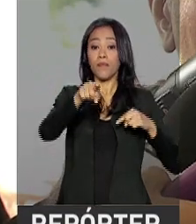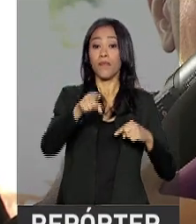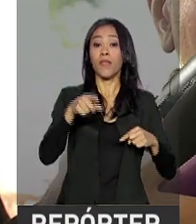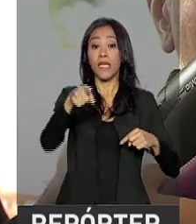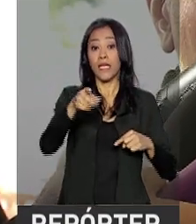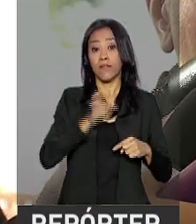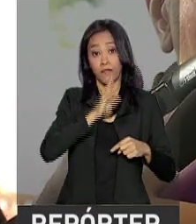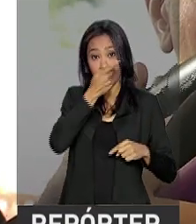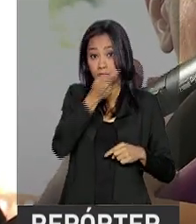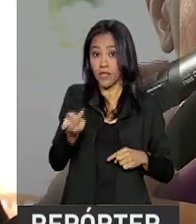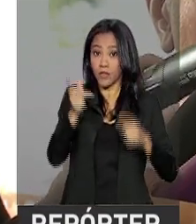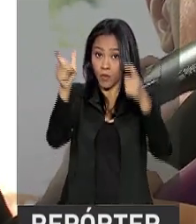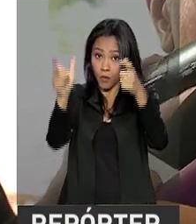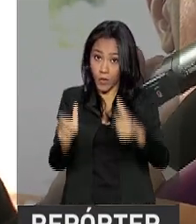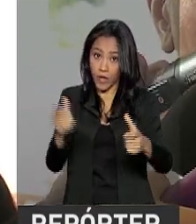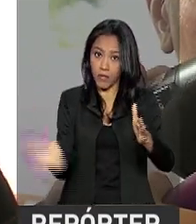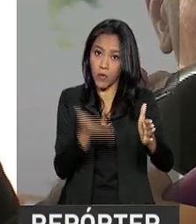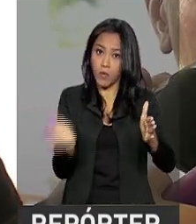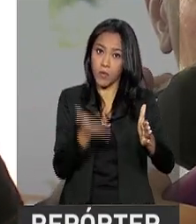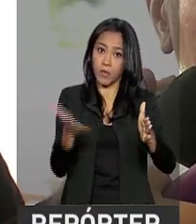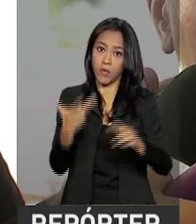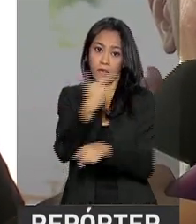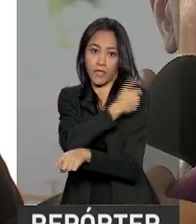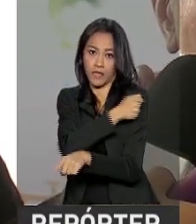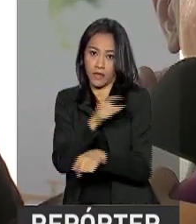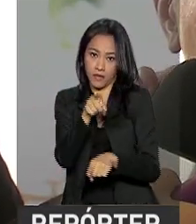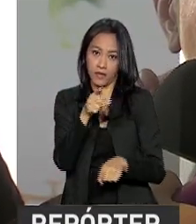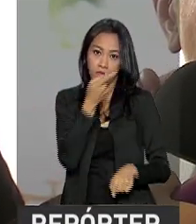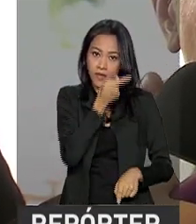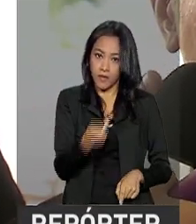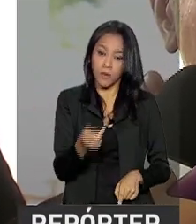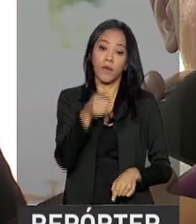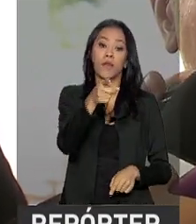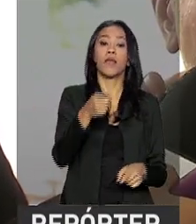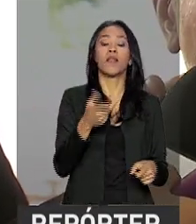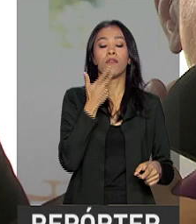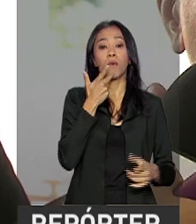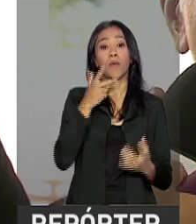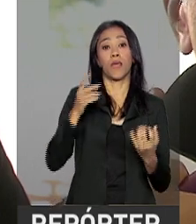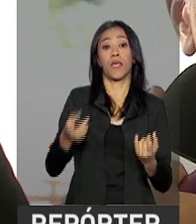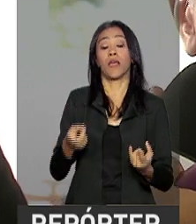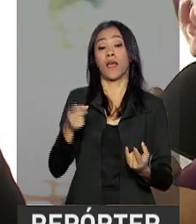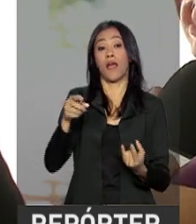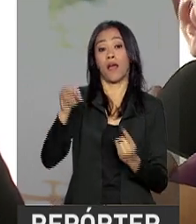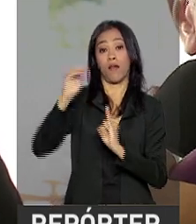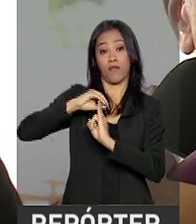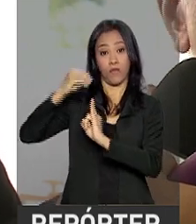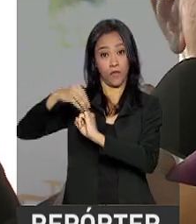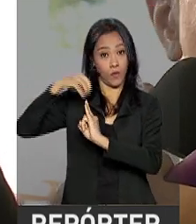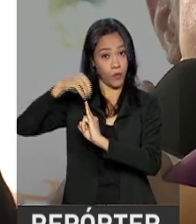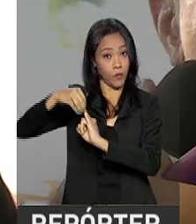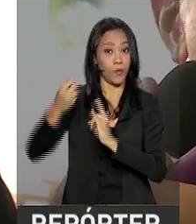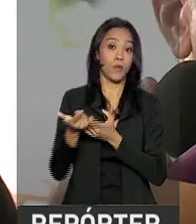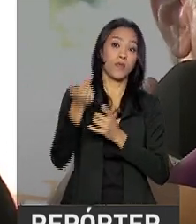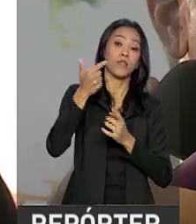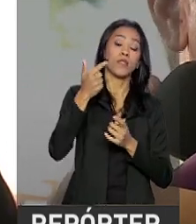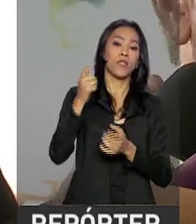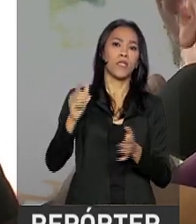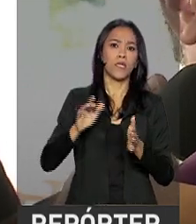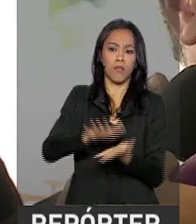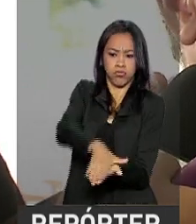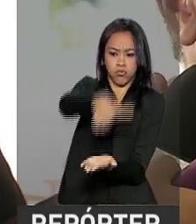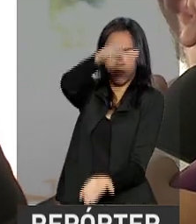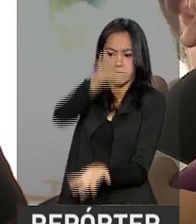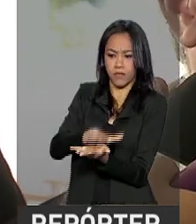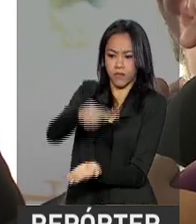produção por precaução determinamos a fiocruz bio-manguinhos que ampliar sua produção e eles